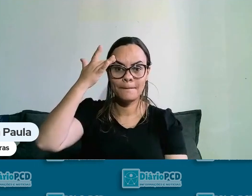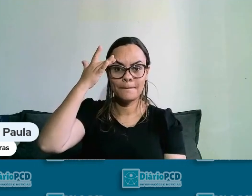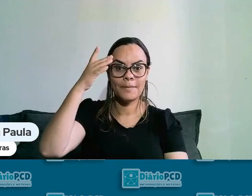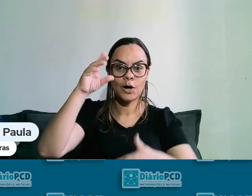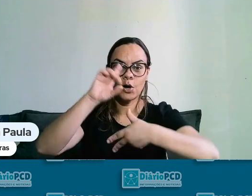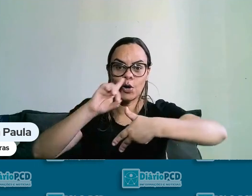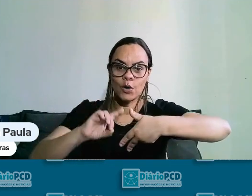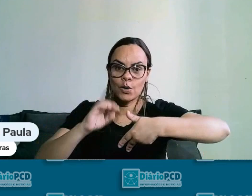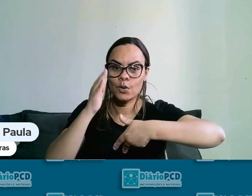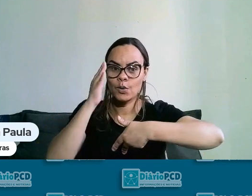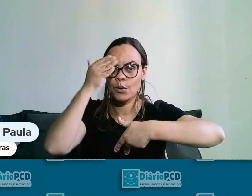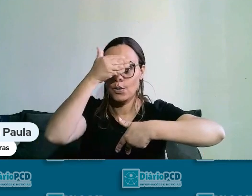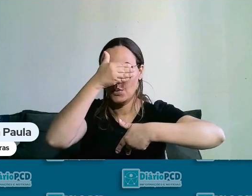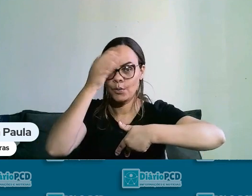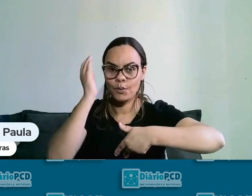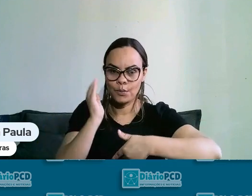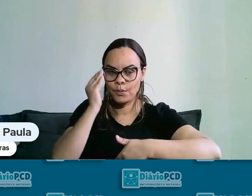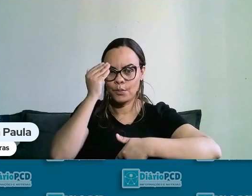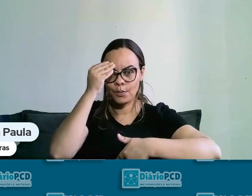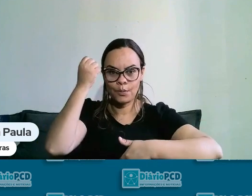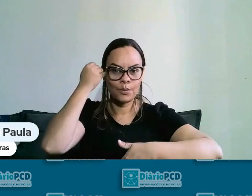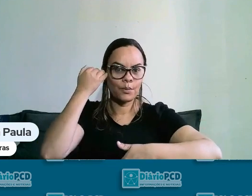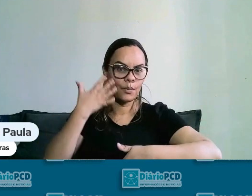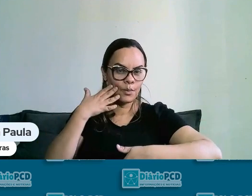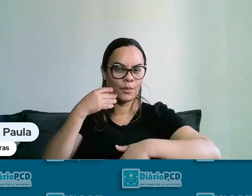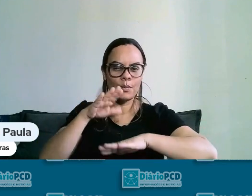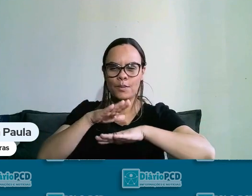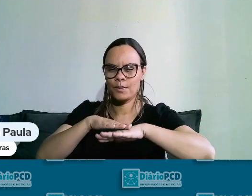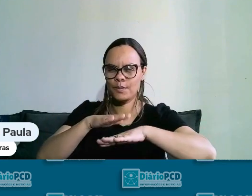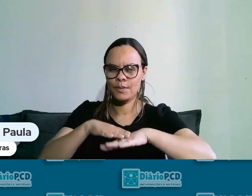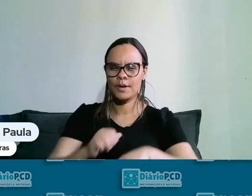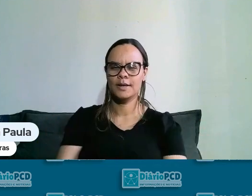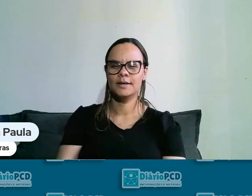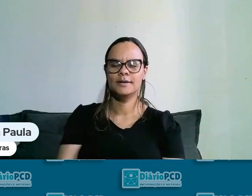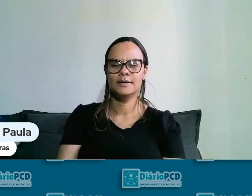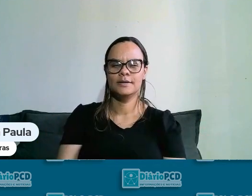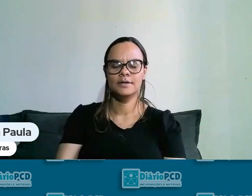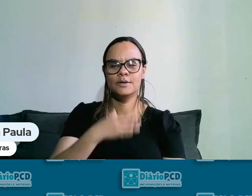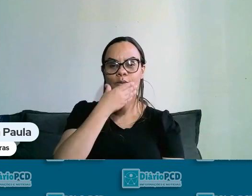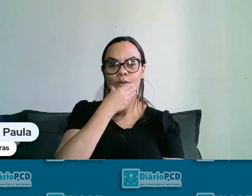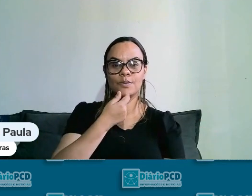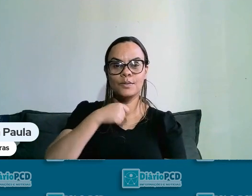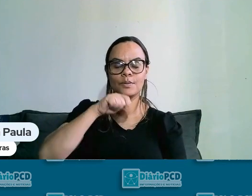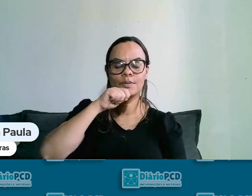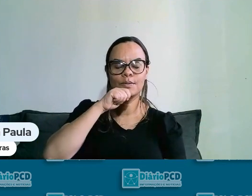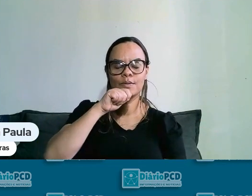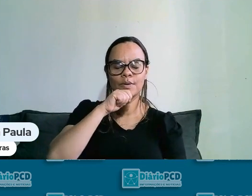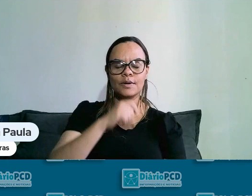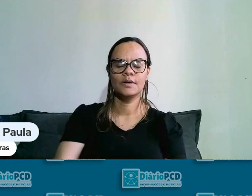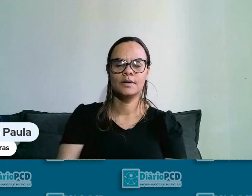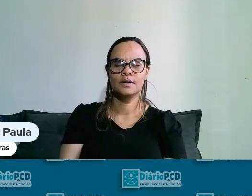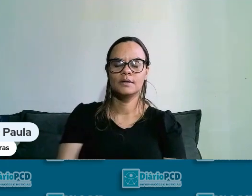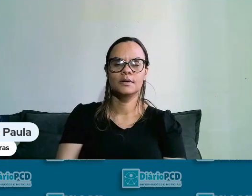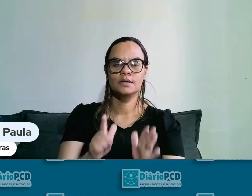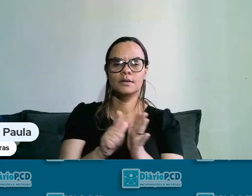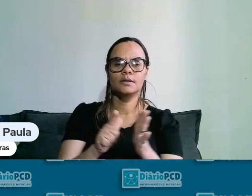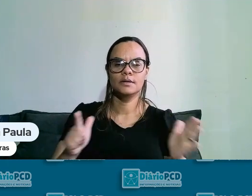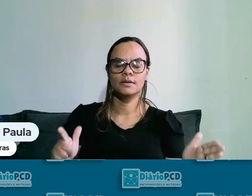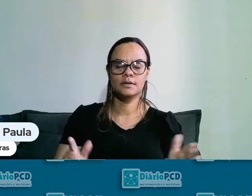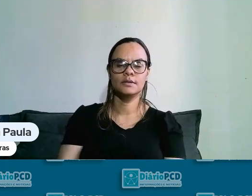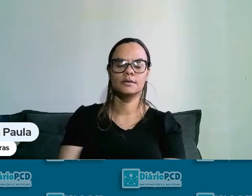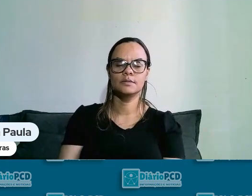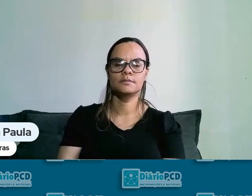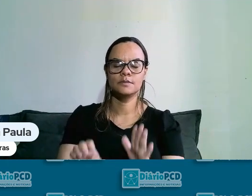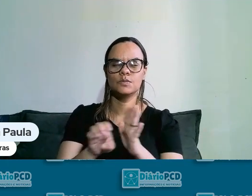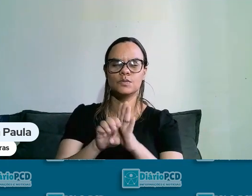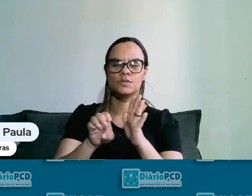com deficiência visual, eu vou fazer a minha audiodescrição. Eu sou o Abrão Dib Júnior, sou jornalista, estou editor